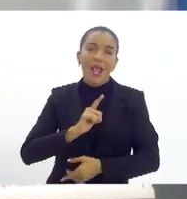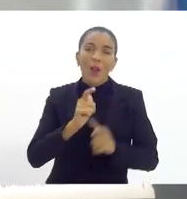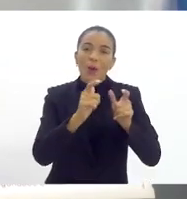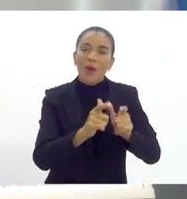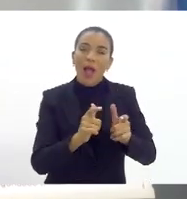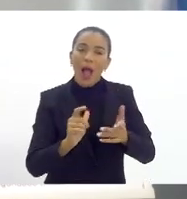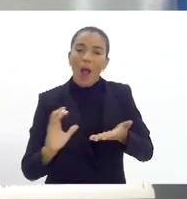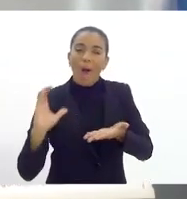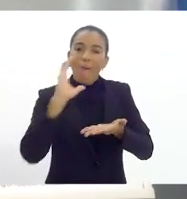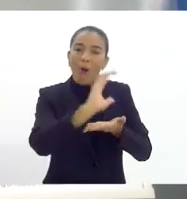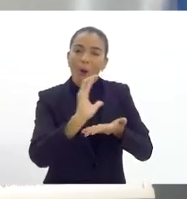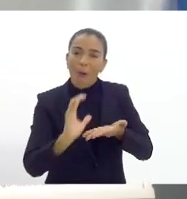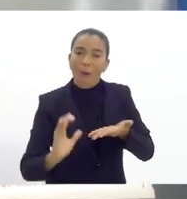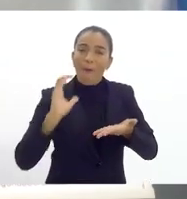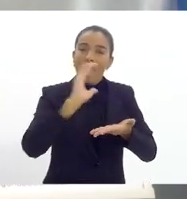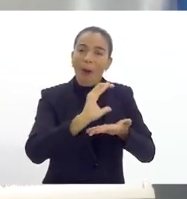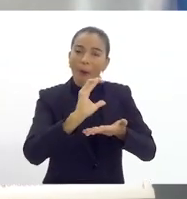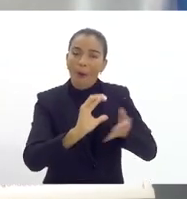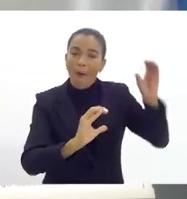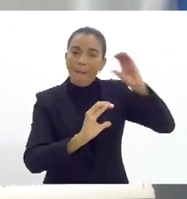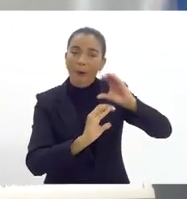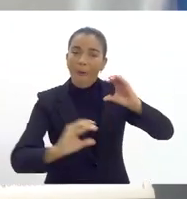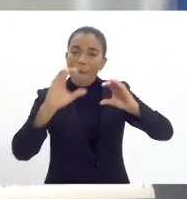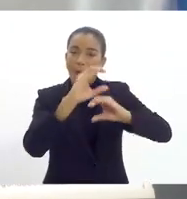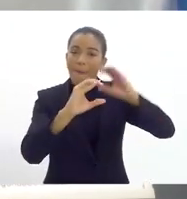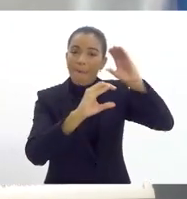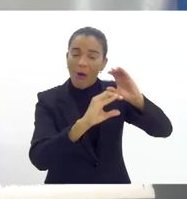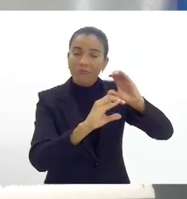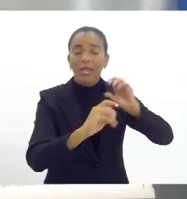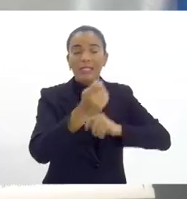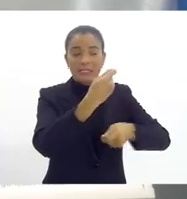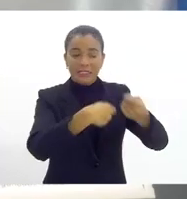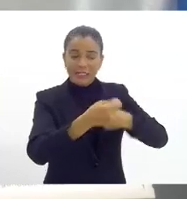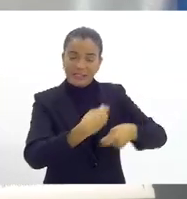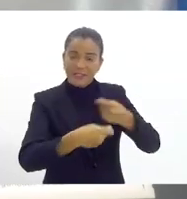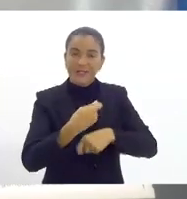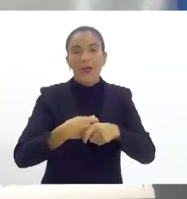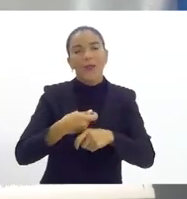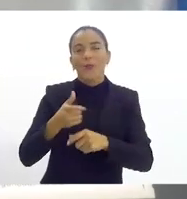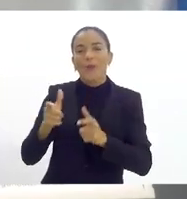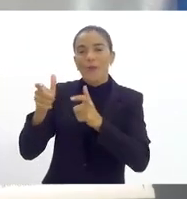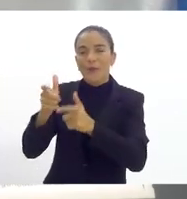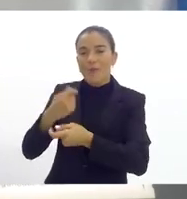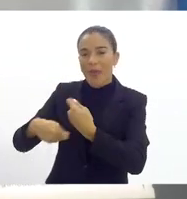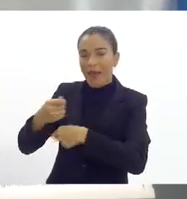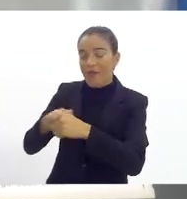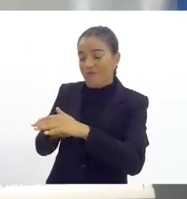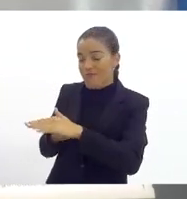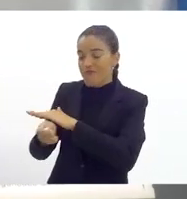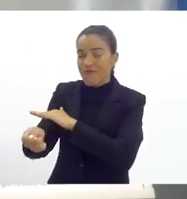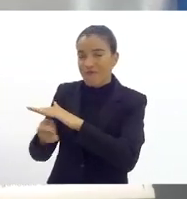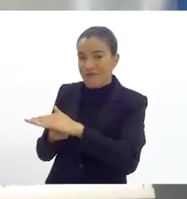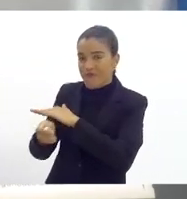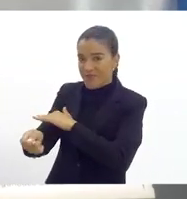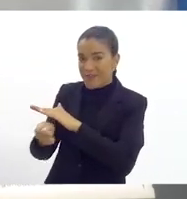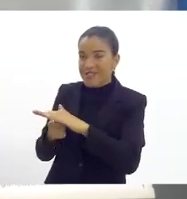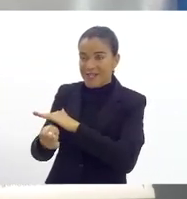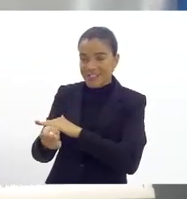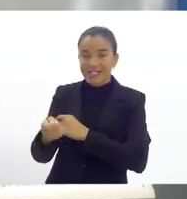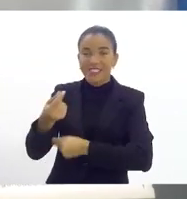de valores que são renegociadas no mercado financeiro que tem um gestor que corresponde pelo maior